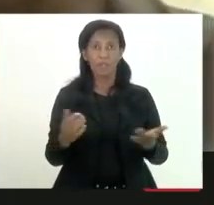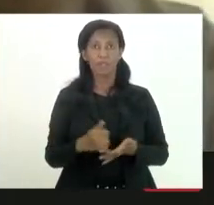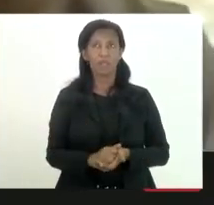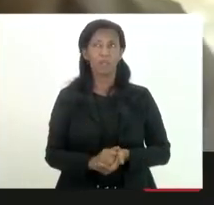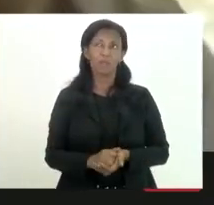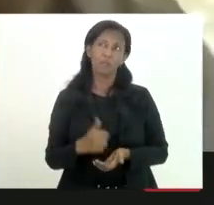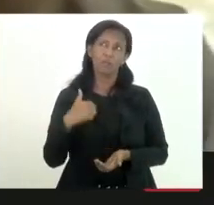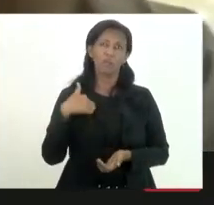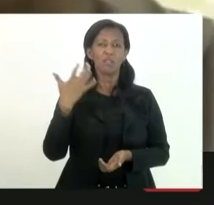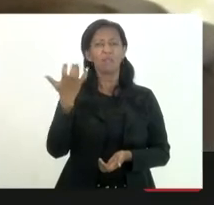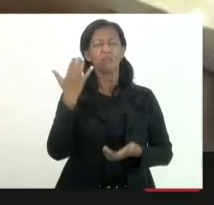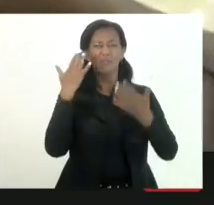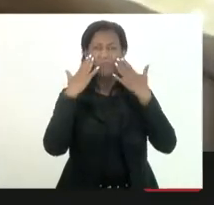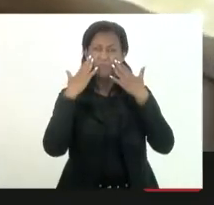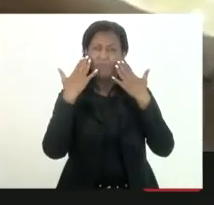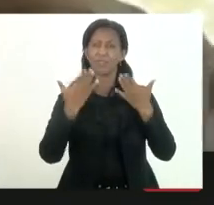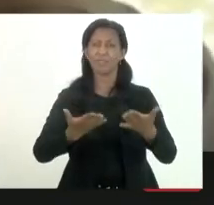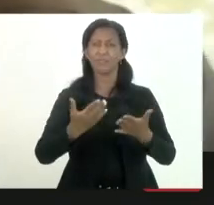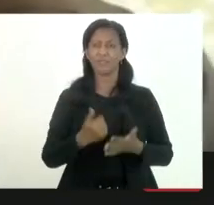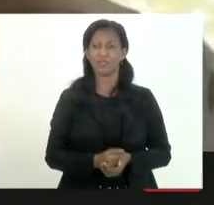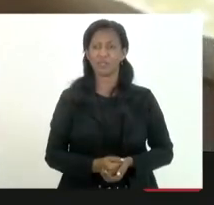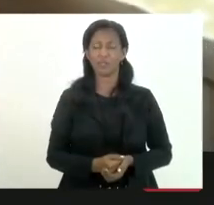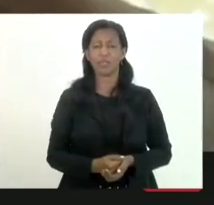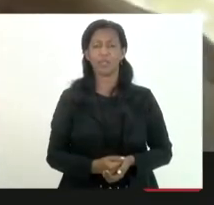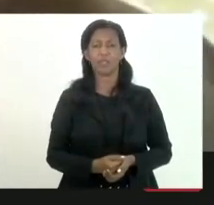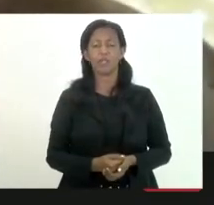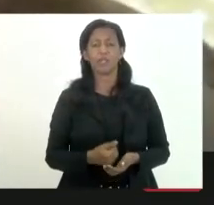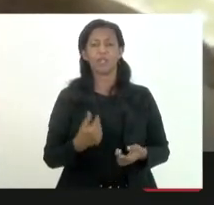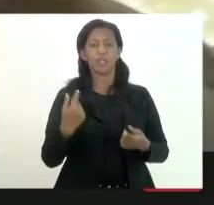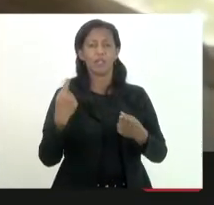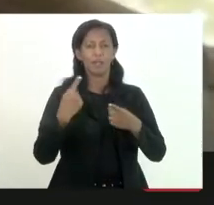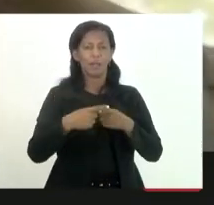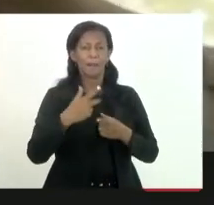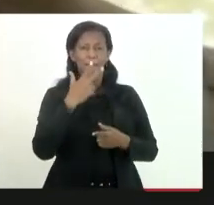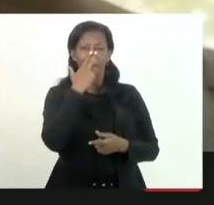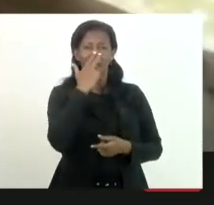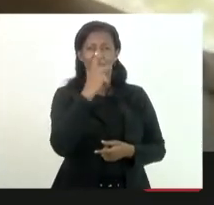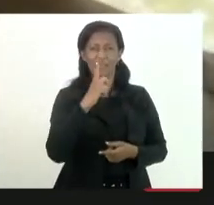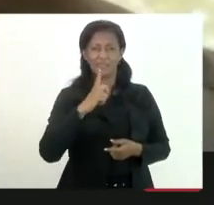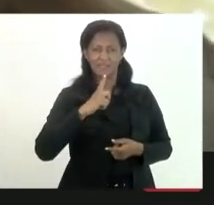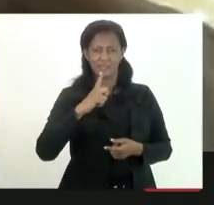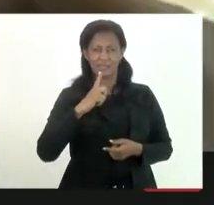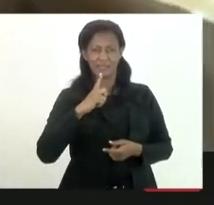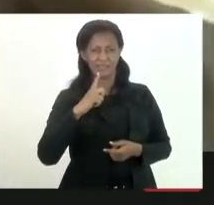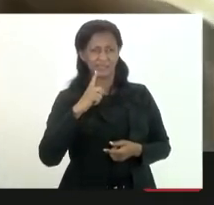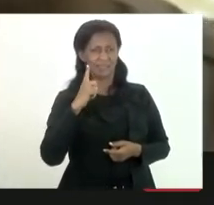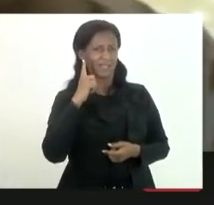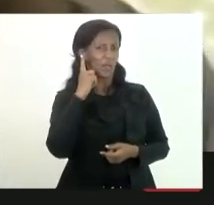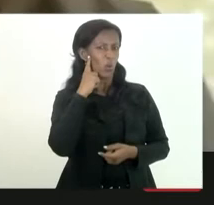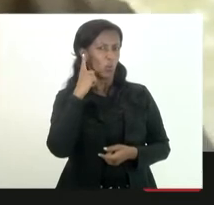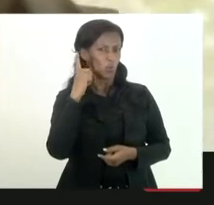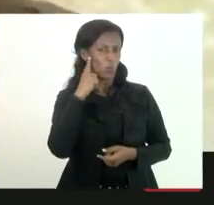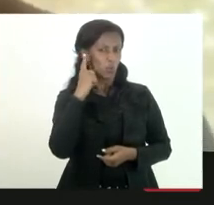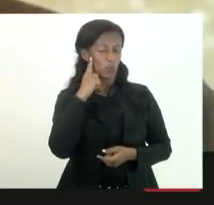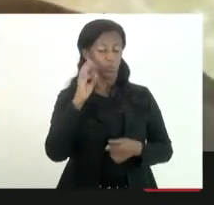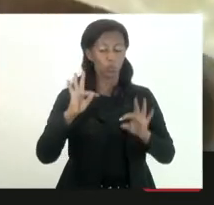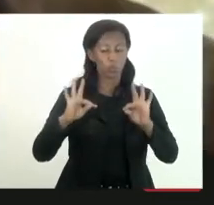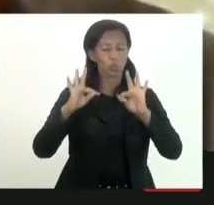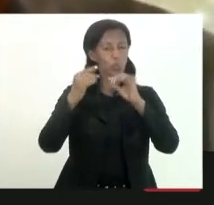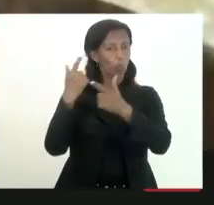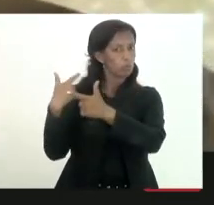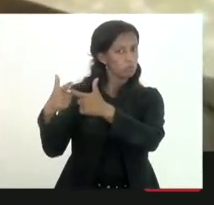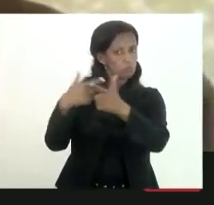Eu queria manifestar, porque a Daiane Cooperman, me parece que está na escuta, né? Aí, é o seguinte, todos os casos